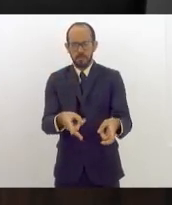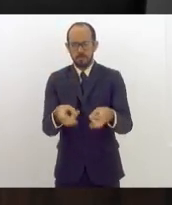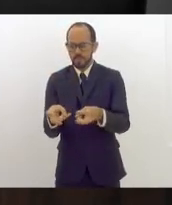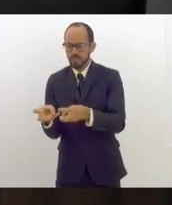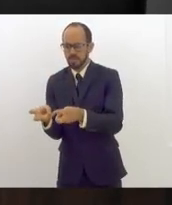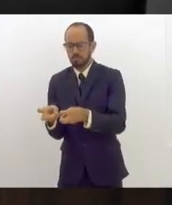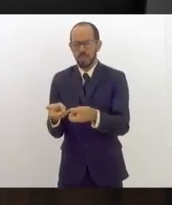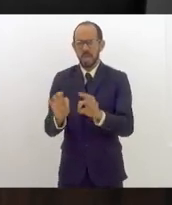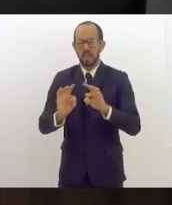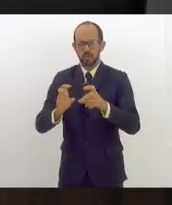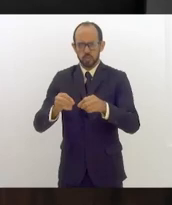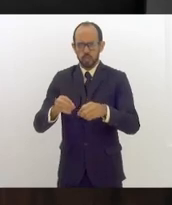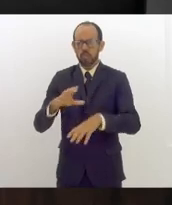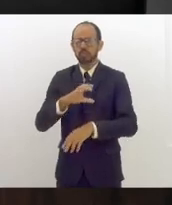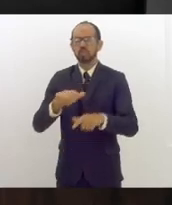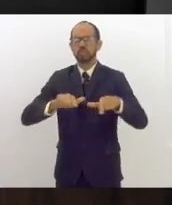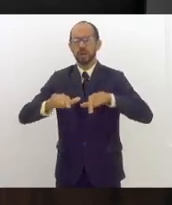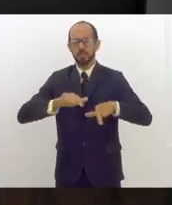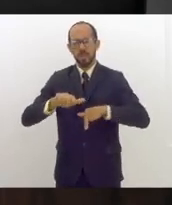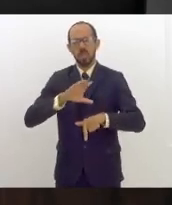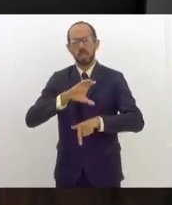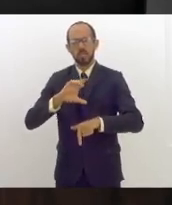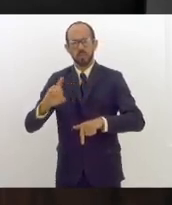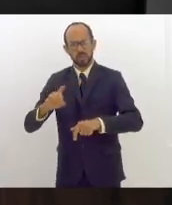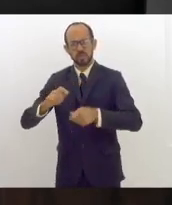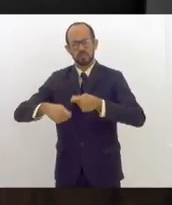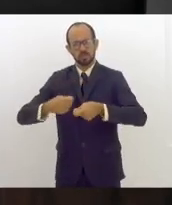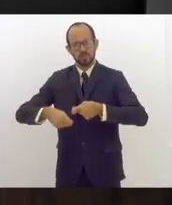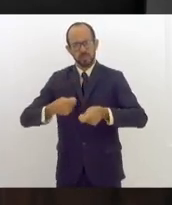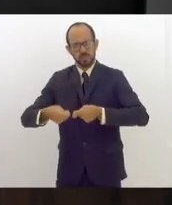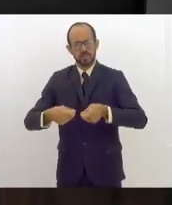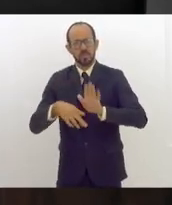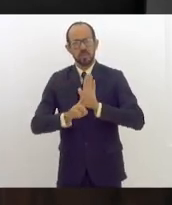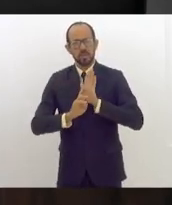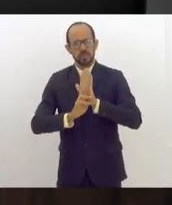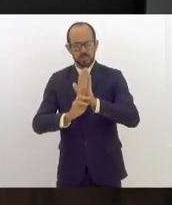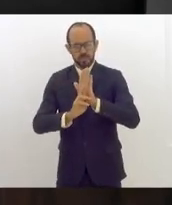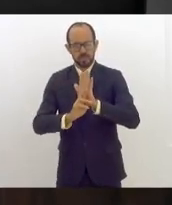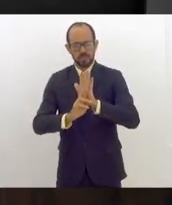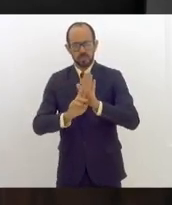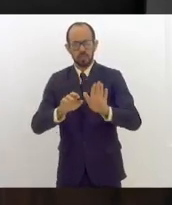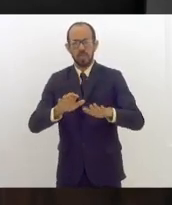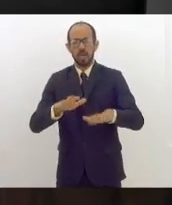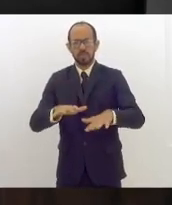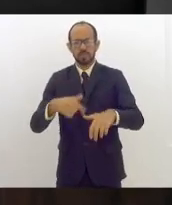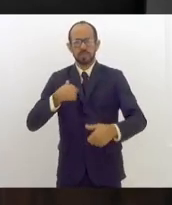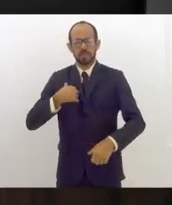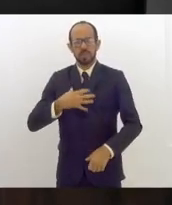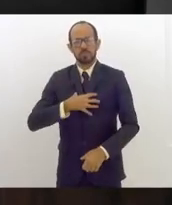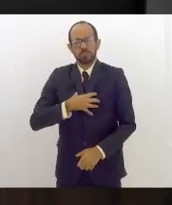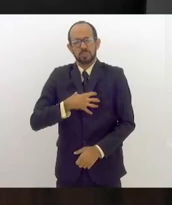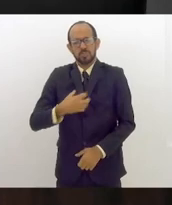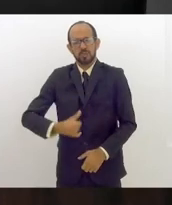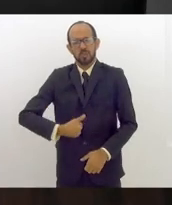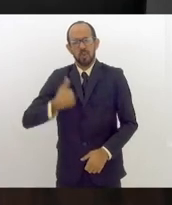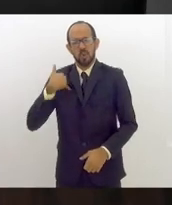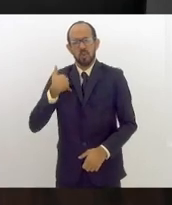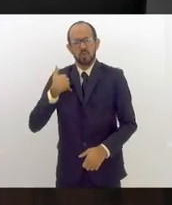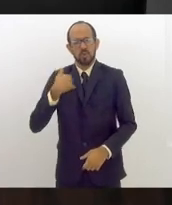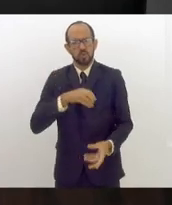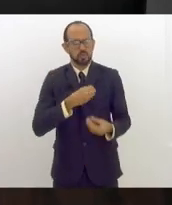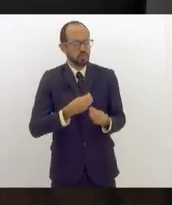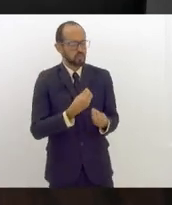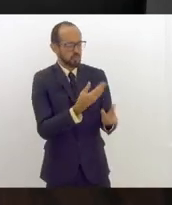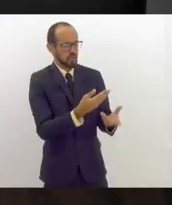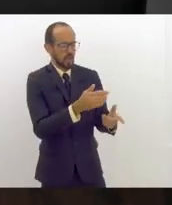organização coordenação e representação nesse sentido e sinto orgulhoso de entregar o Dr José Alberto